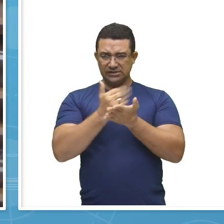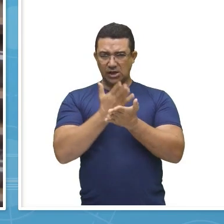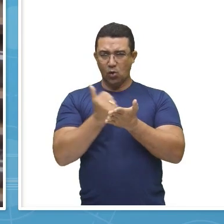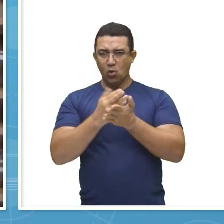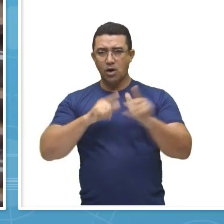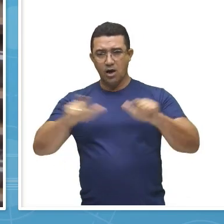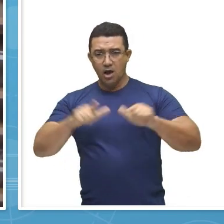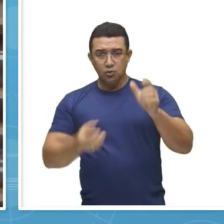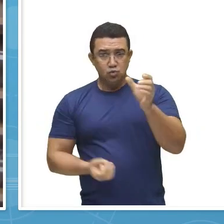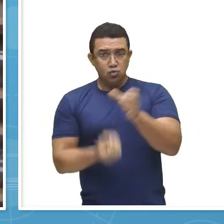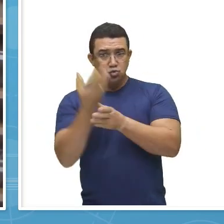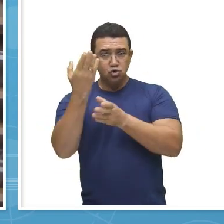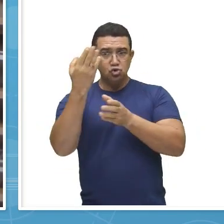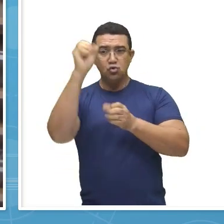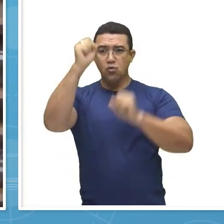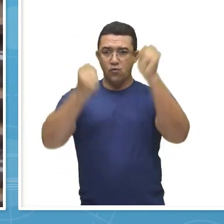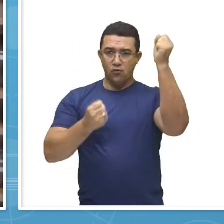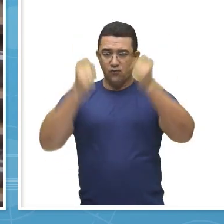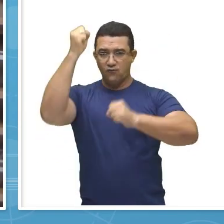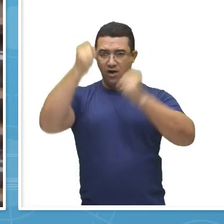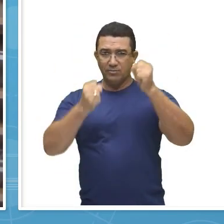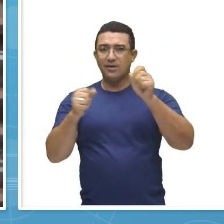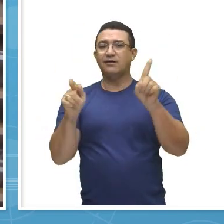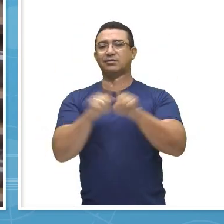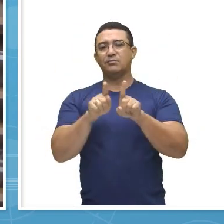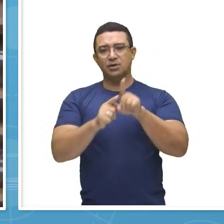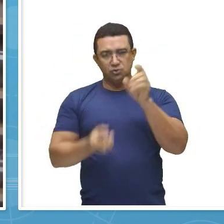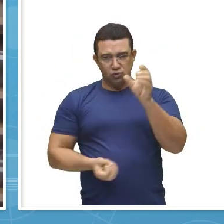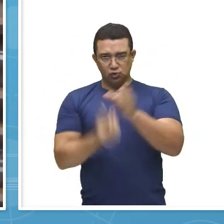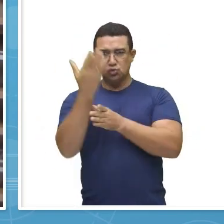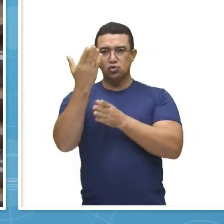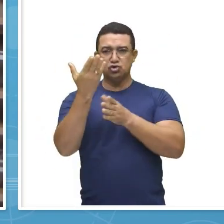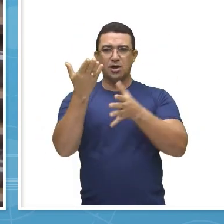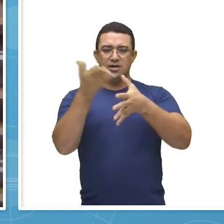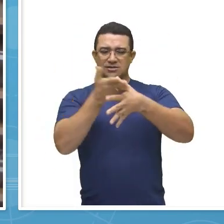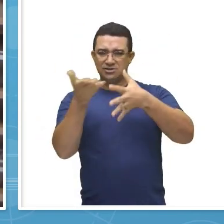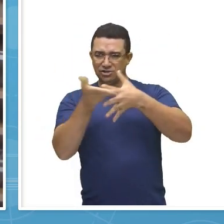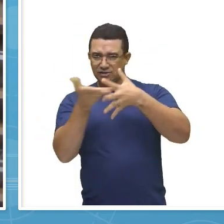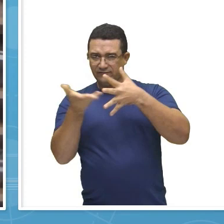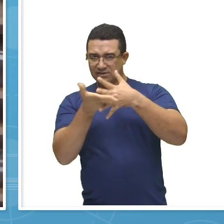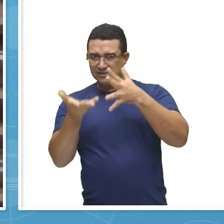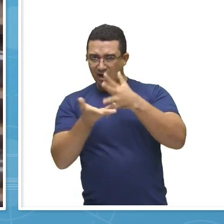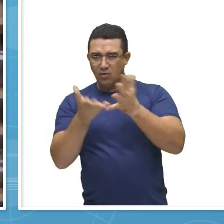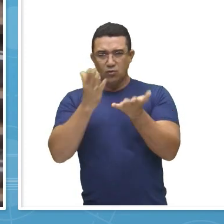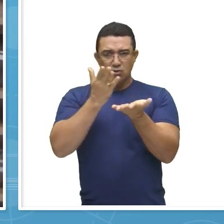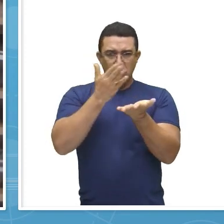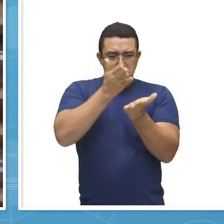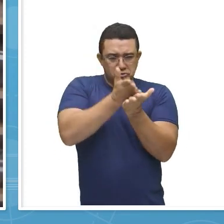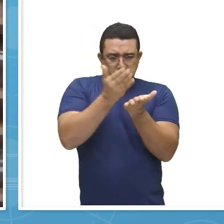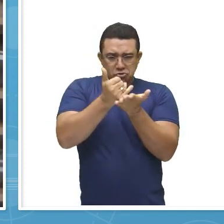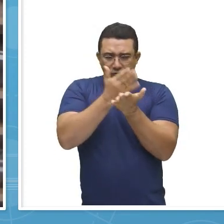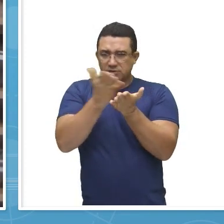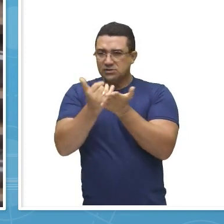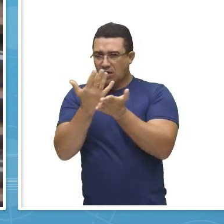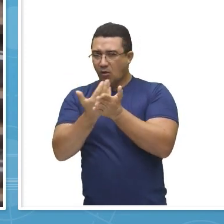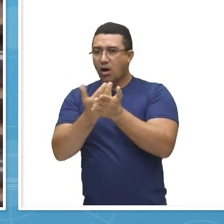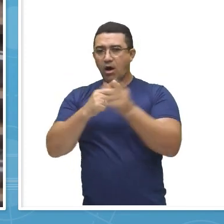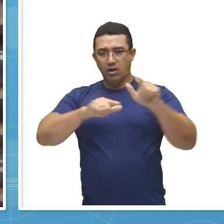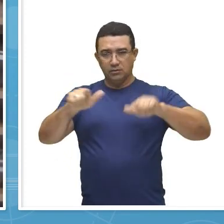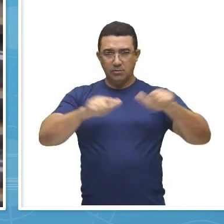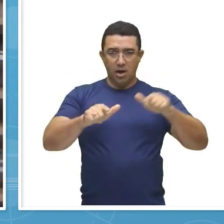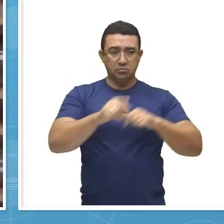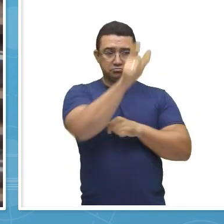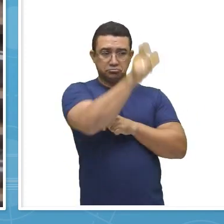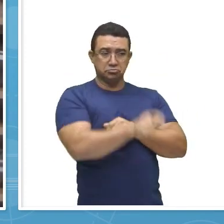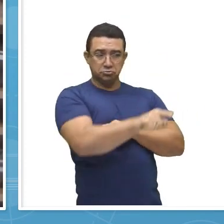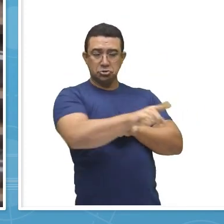indústria, automaticamente vai surgir a divisão de trabalho, gente. Vai ter alguém que vai ser o dono da indústria